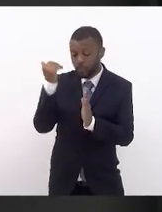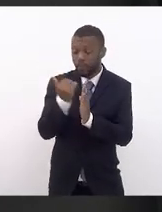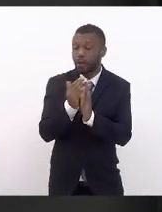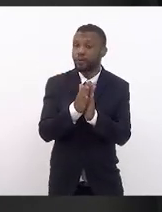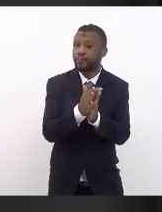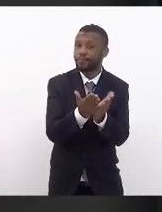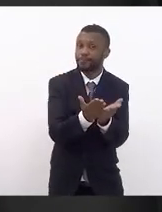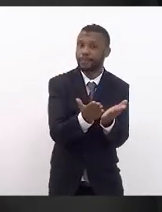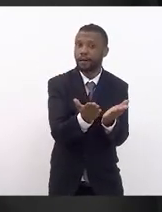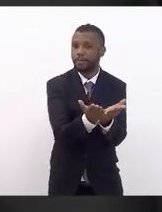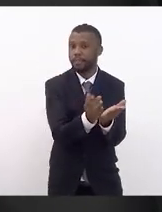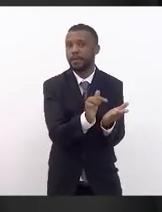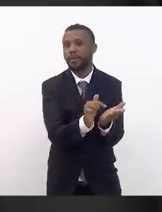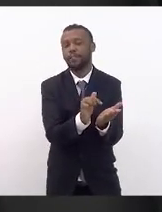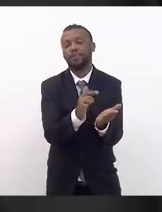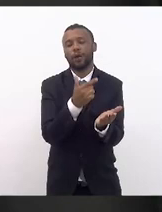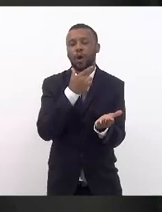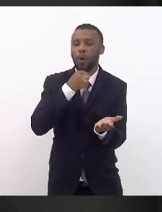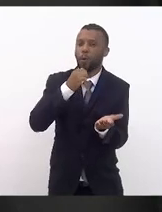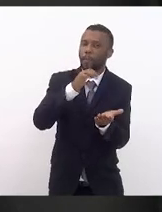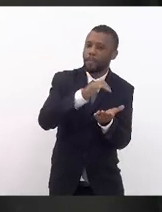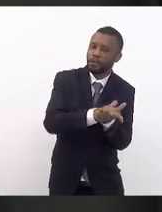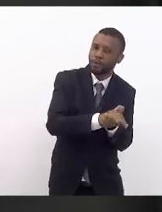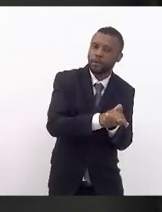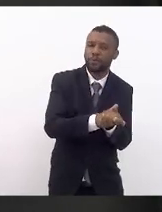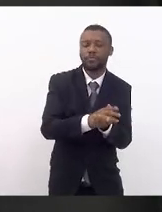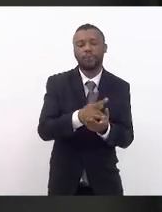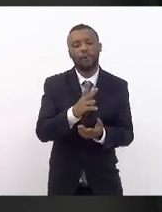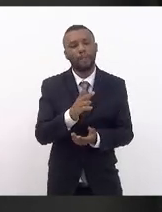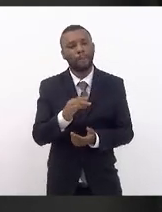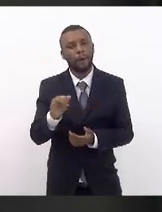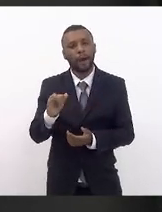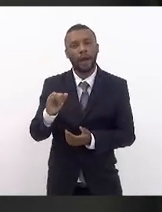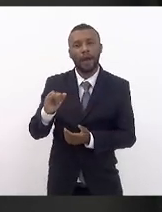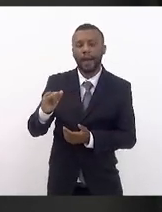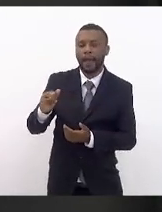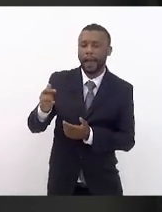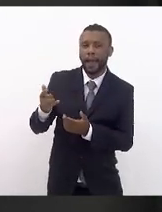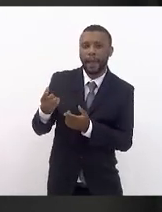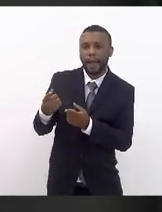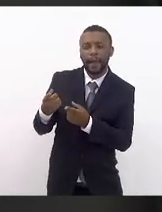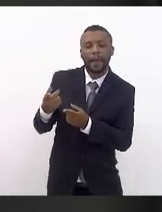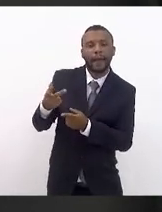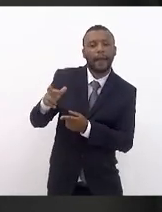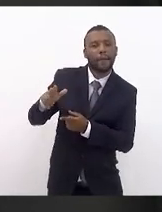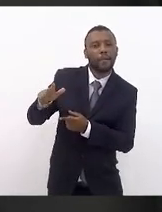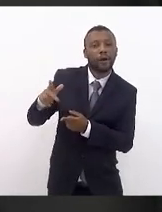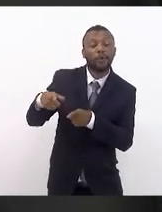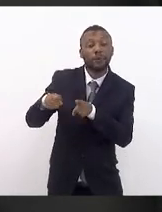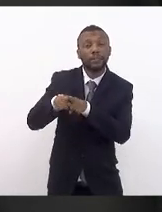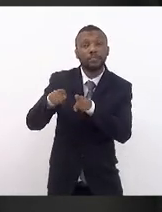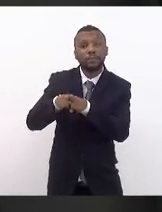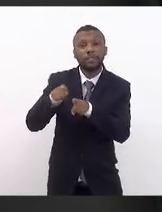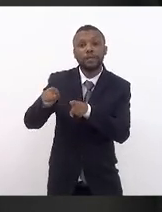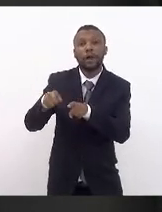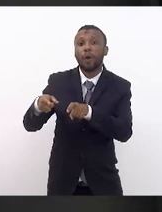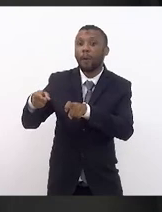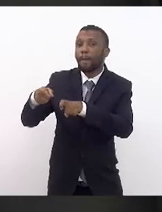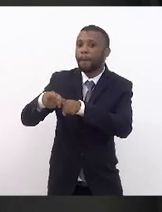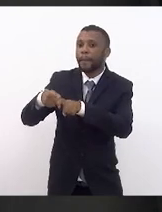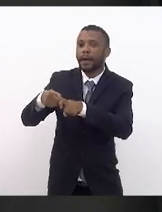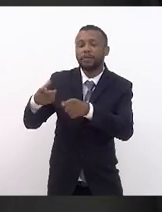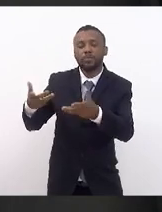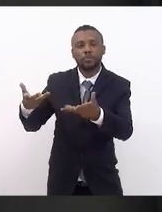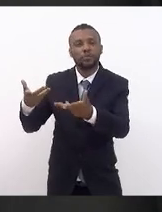marido, como pai, como irmão, e como praticante da palavra, ser um médico de excelência e ser alguém que ama